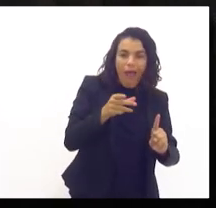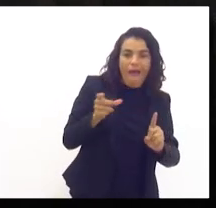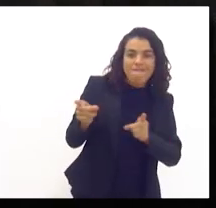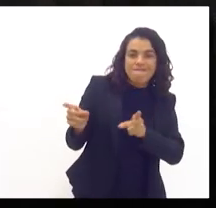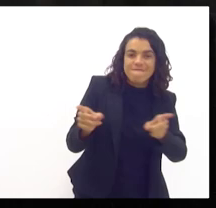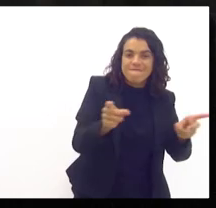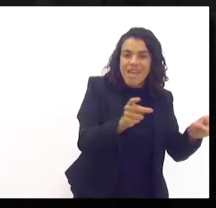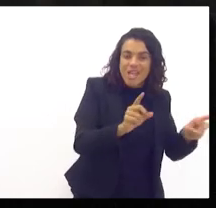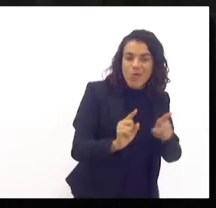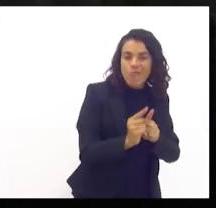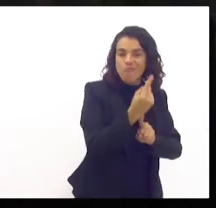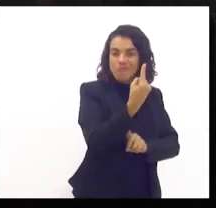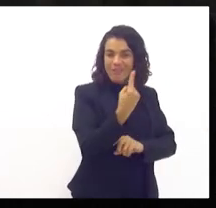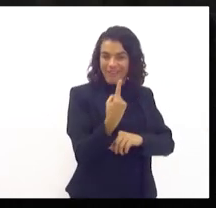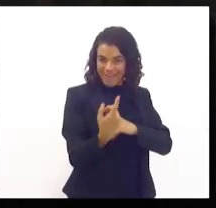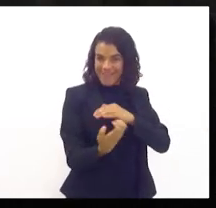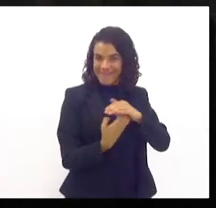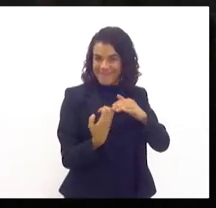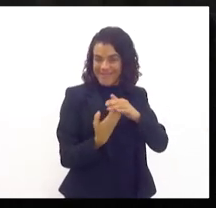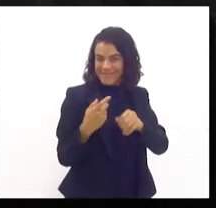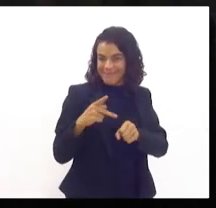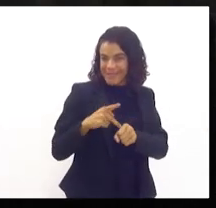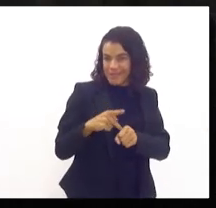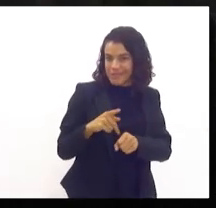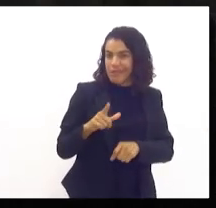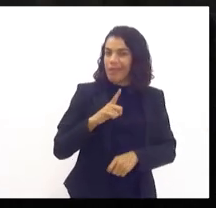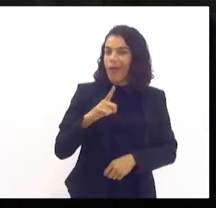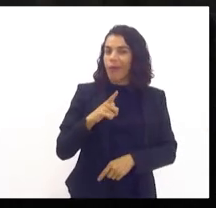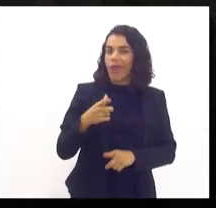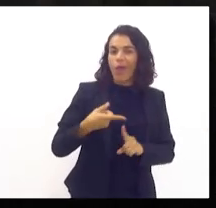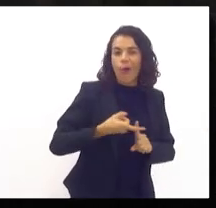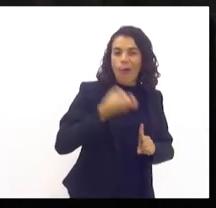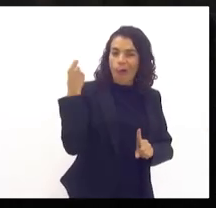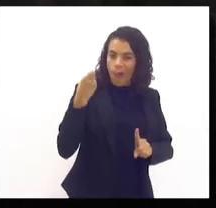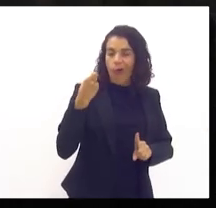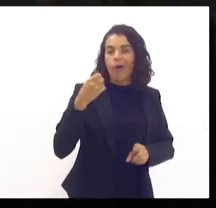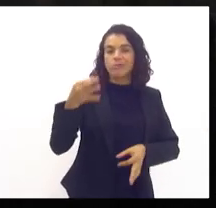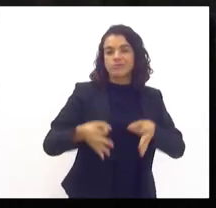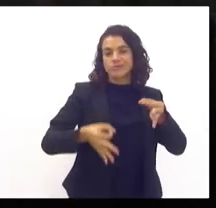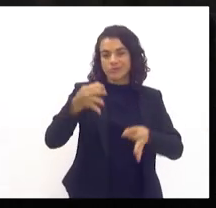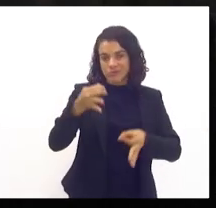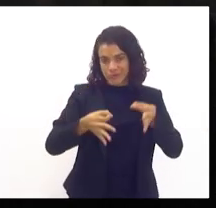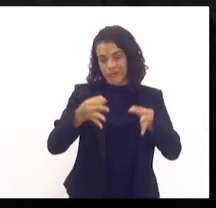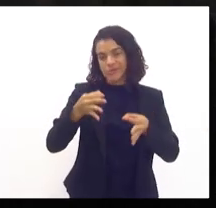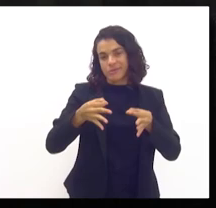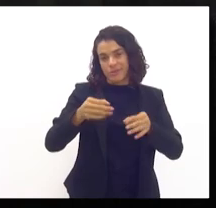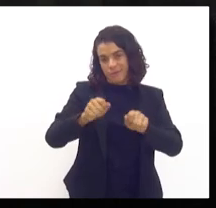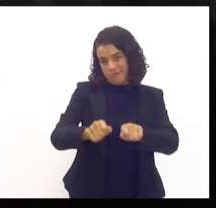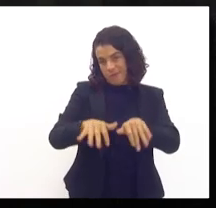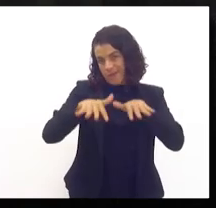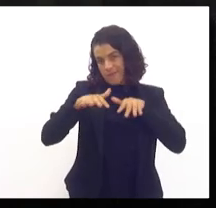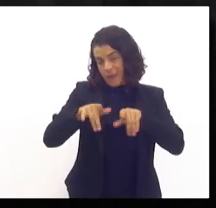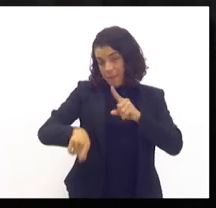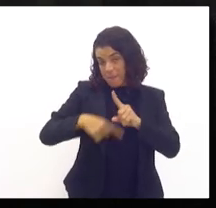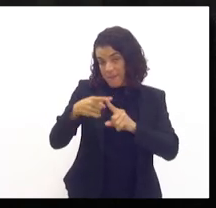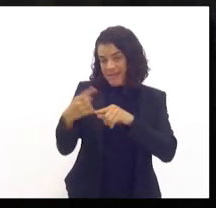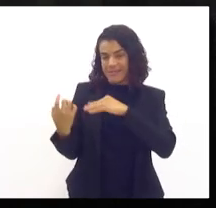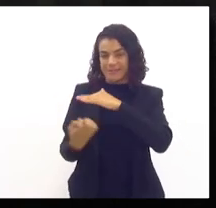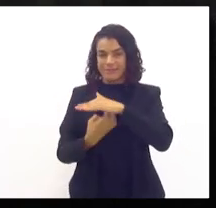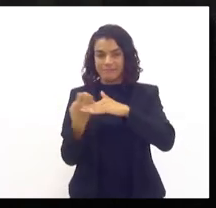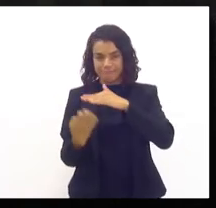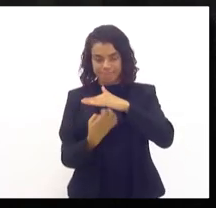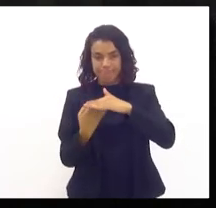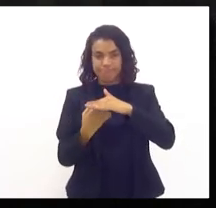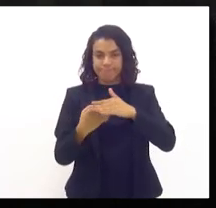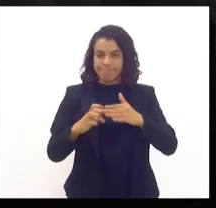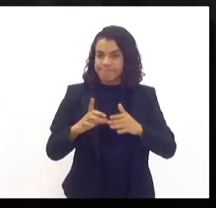90, vivemos nos últimos anos o golpe jurídico, parlamentar, empresarial, que